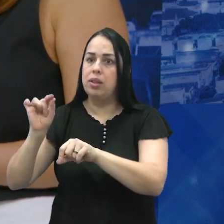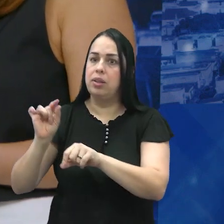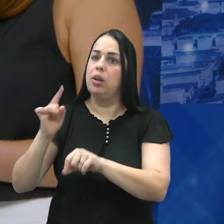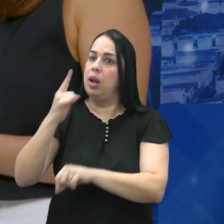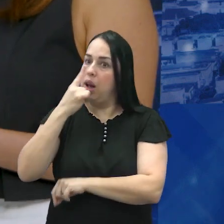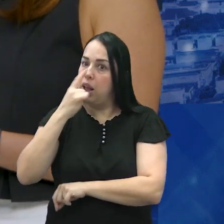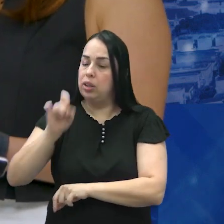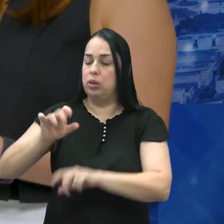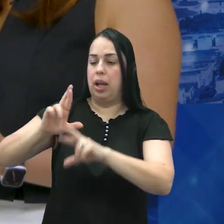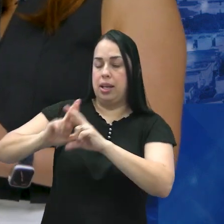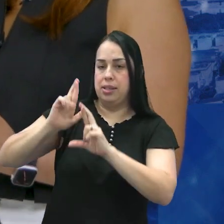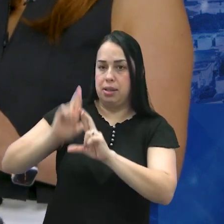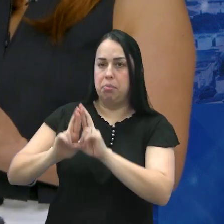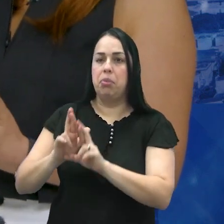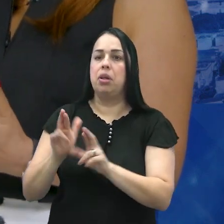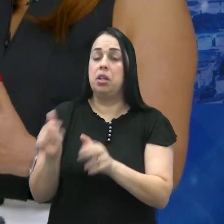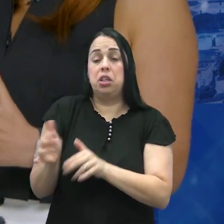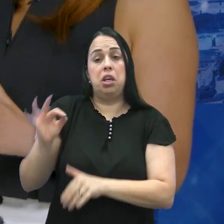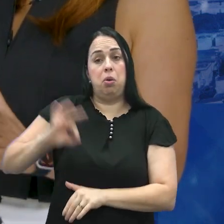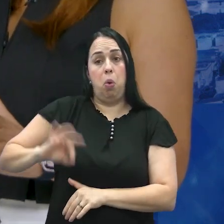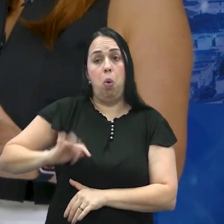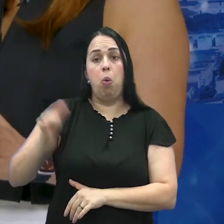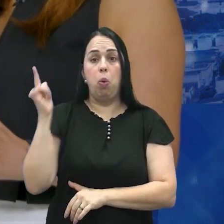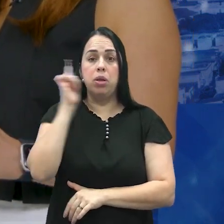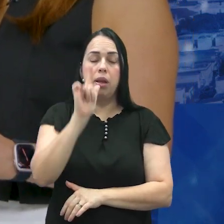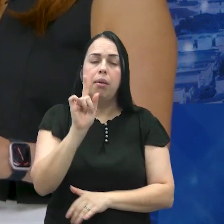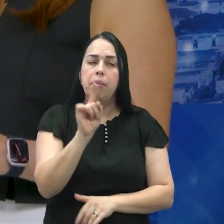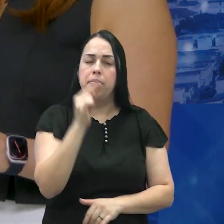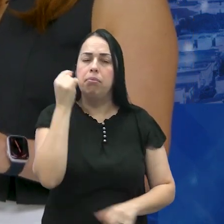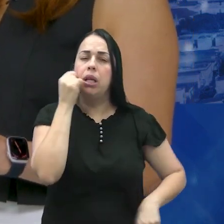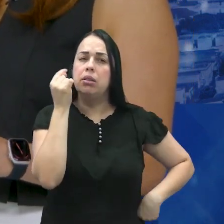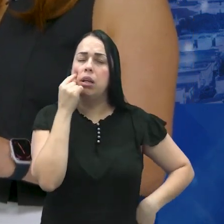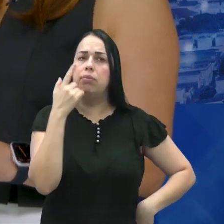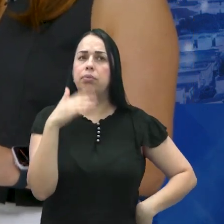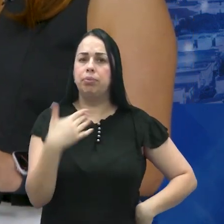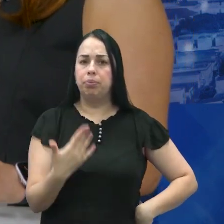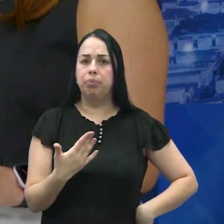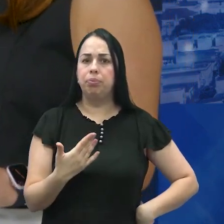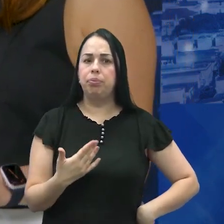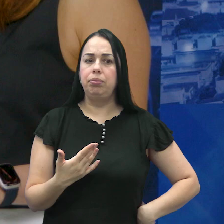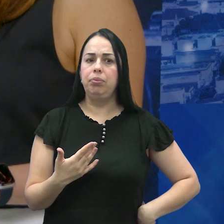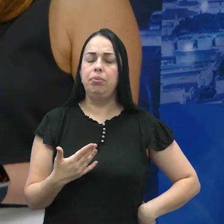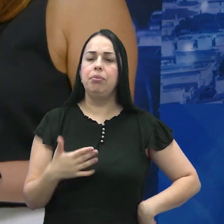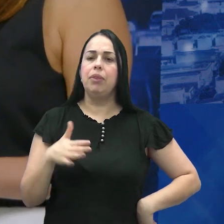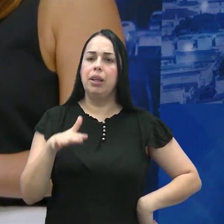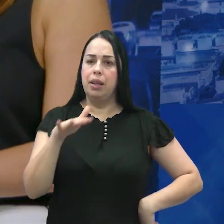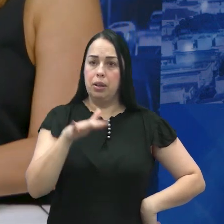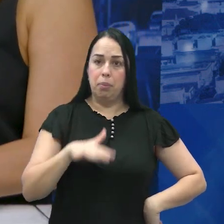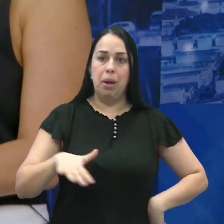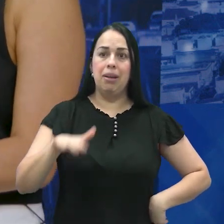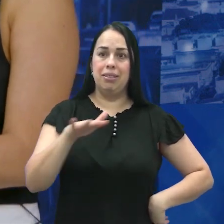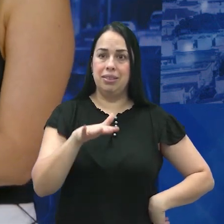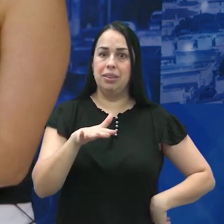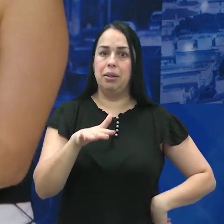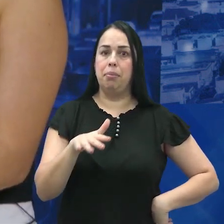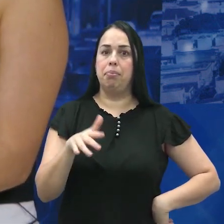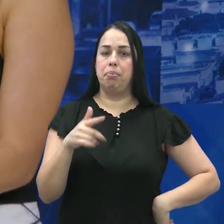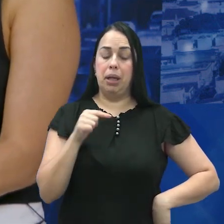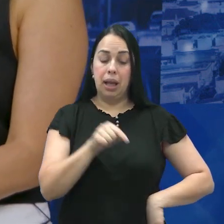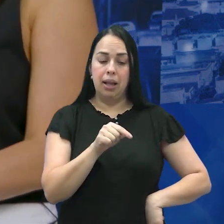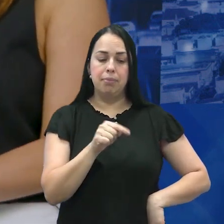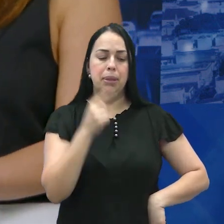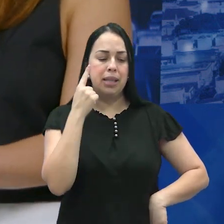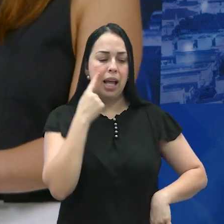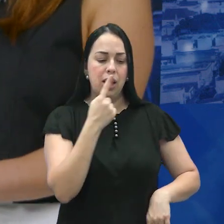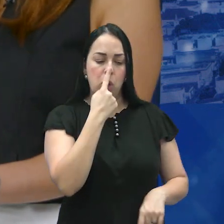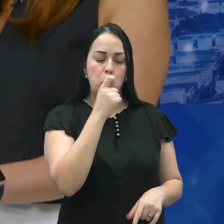dessa renda. Então, acho que é bem legal a gente pensar o resíduo. Eu falo que do ponto de vista industrial, pensar resíduo é pensar em perda econômica.